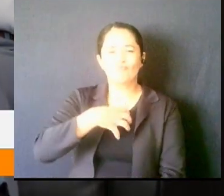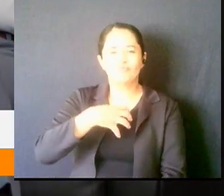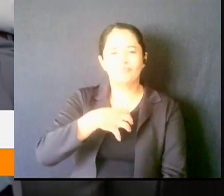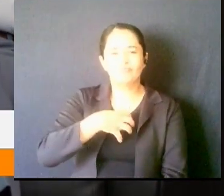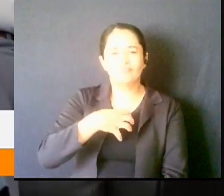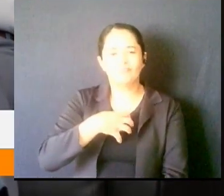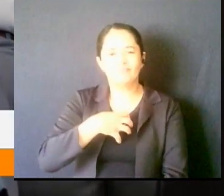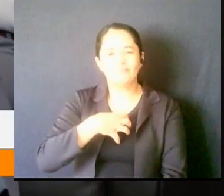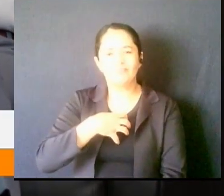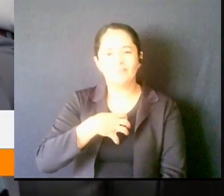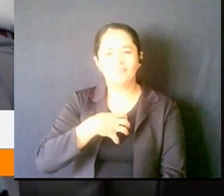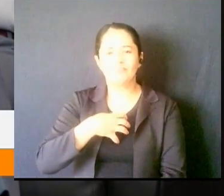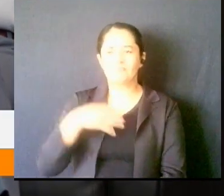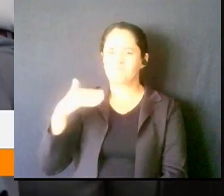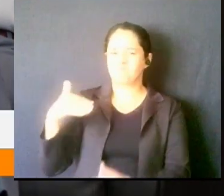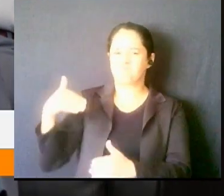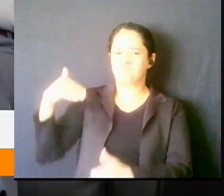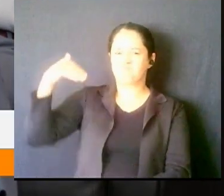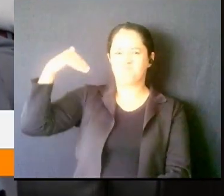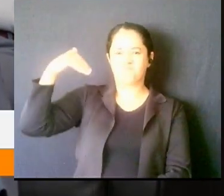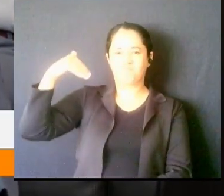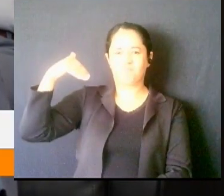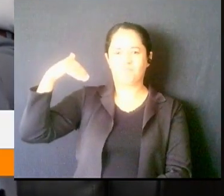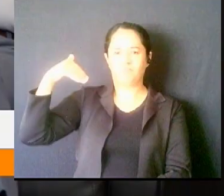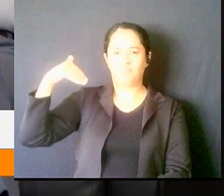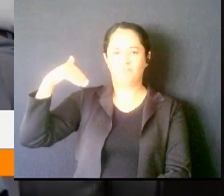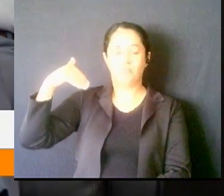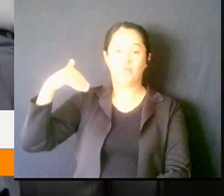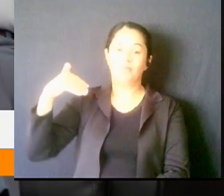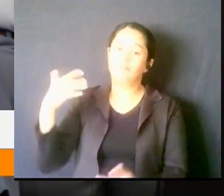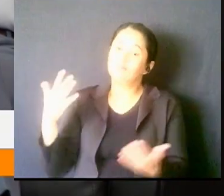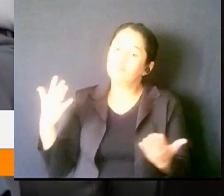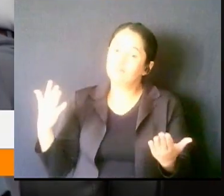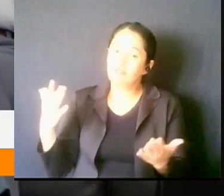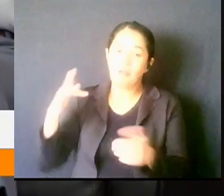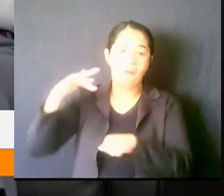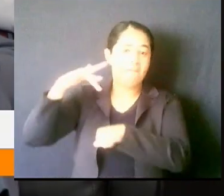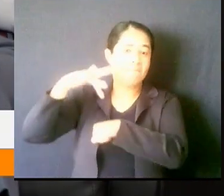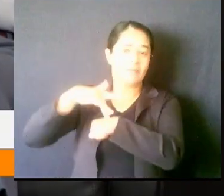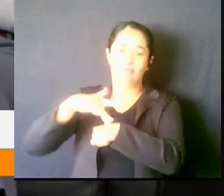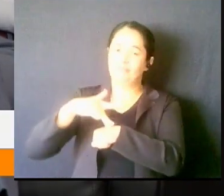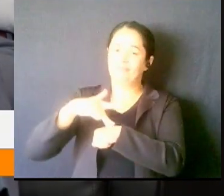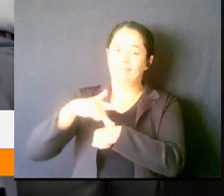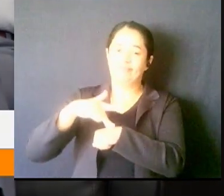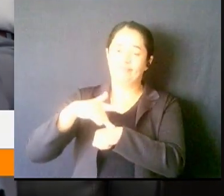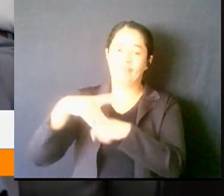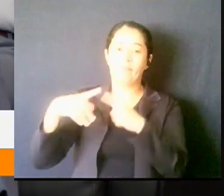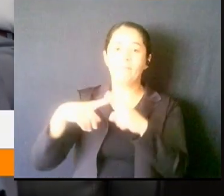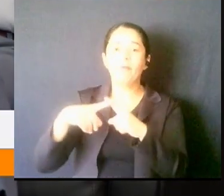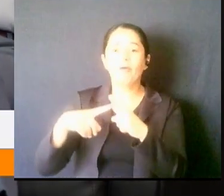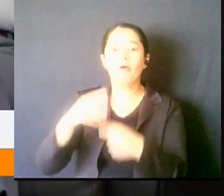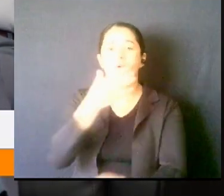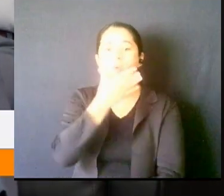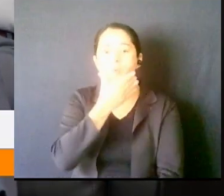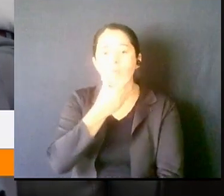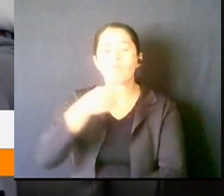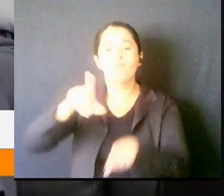patriarcal, machista, que desconsidera a responsabilidade do homem na